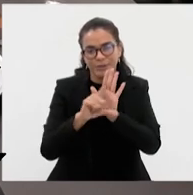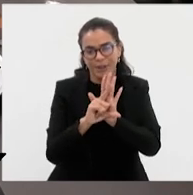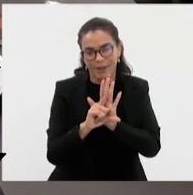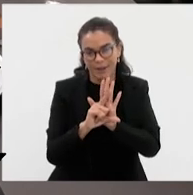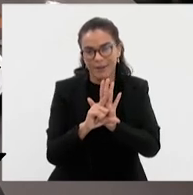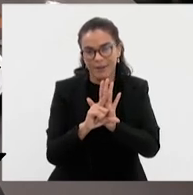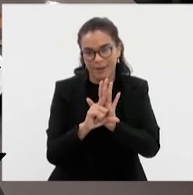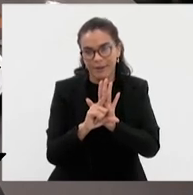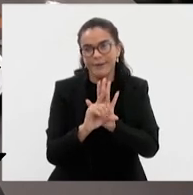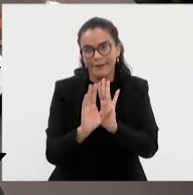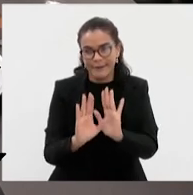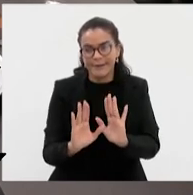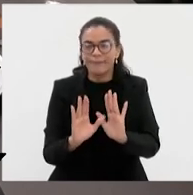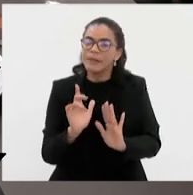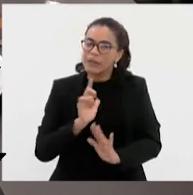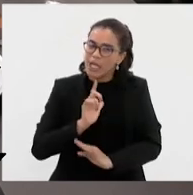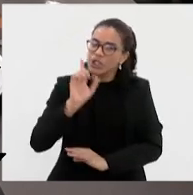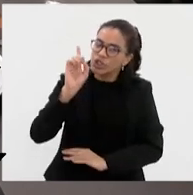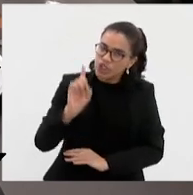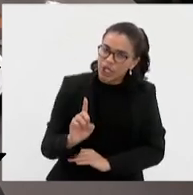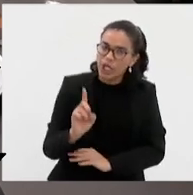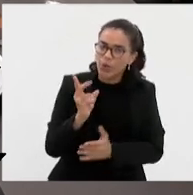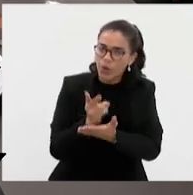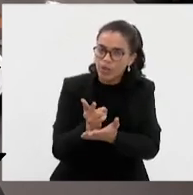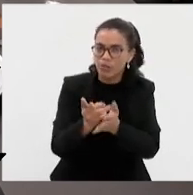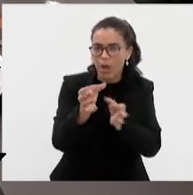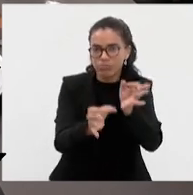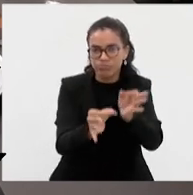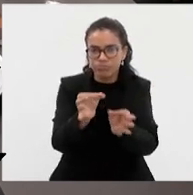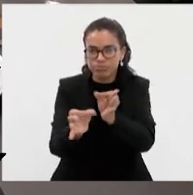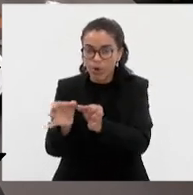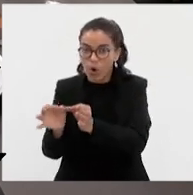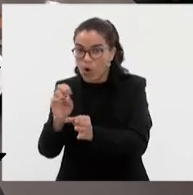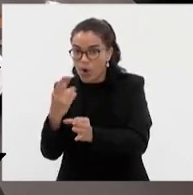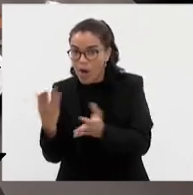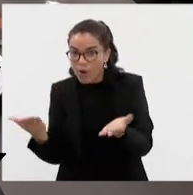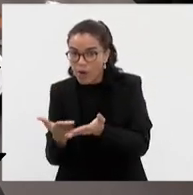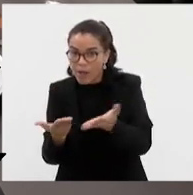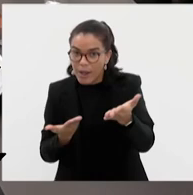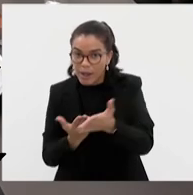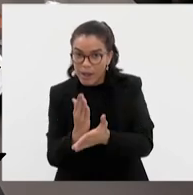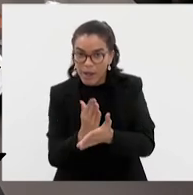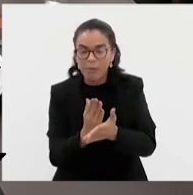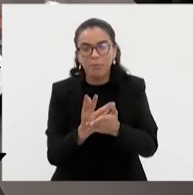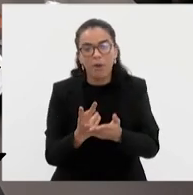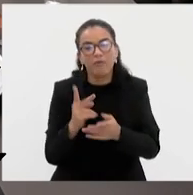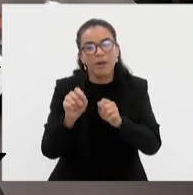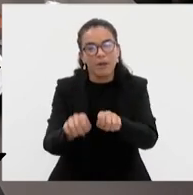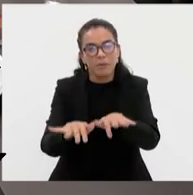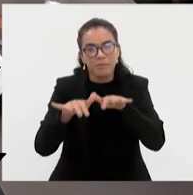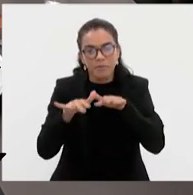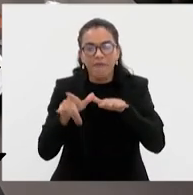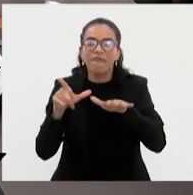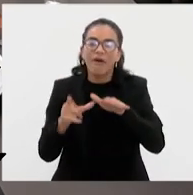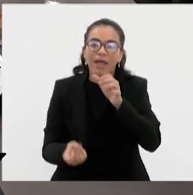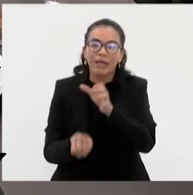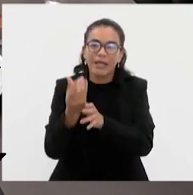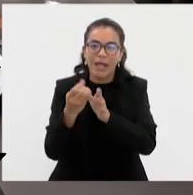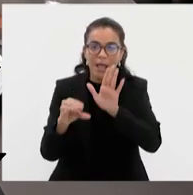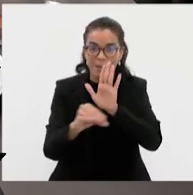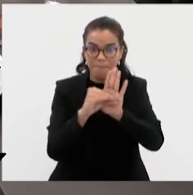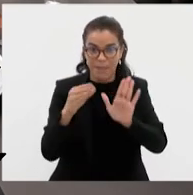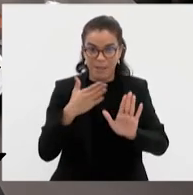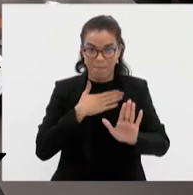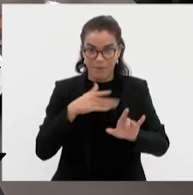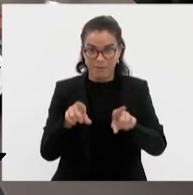à constitucionalidade do projeto. Ela tem direito de legislar sobre a matéria. Ou a gente aprova com constitucionalidade, segue para o plenário e receberá emendas, inclusive minha,